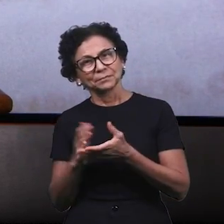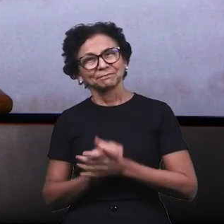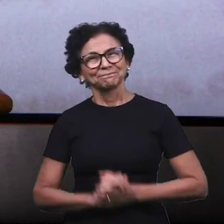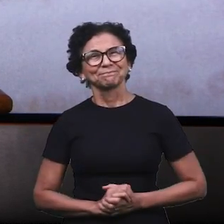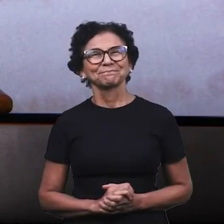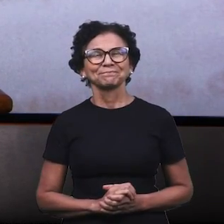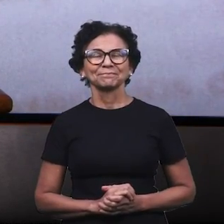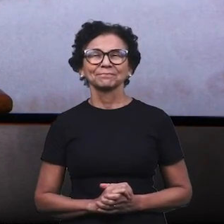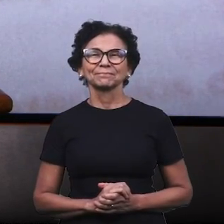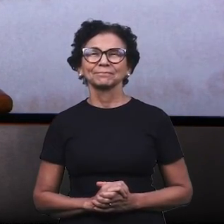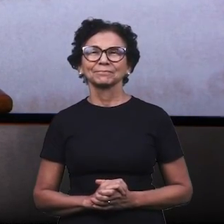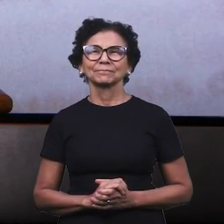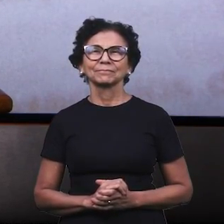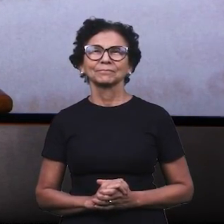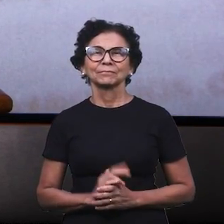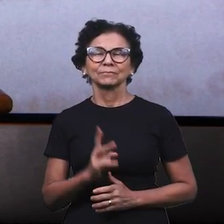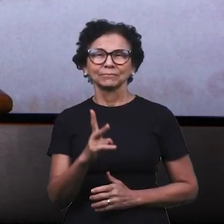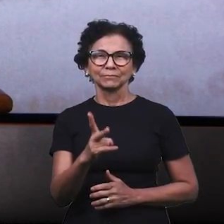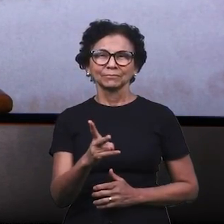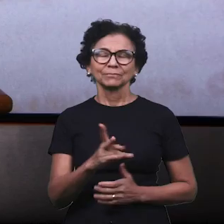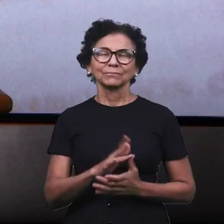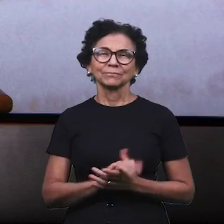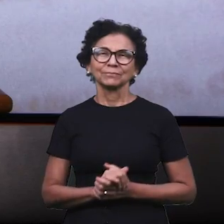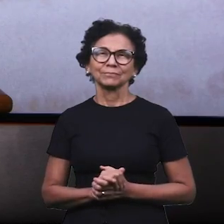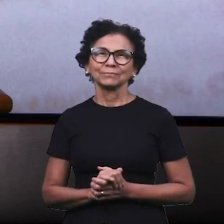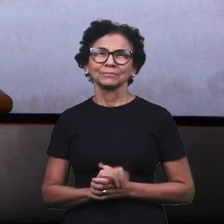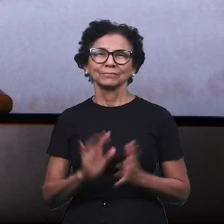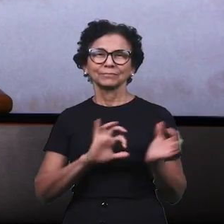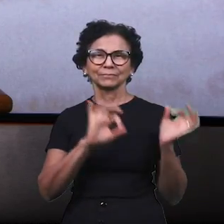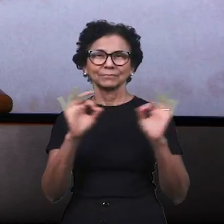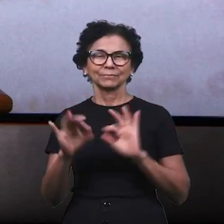que siga conosco nesta